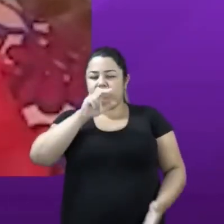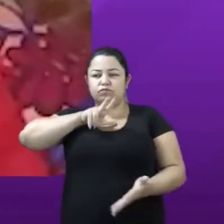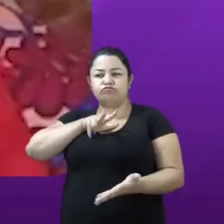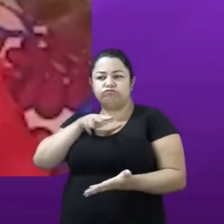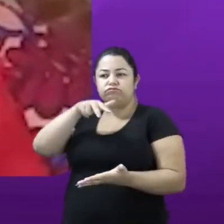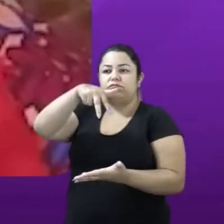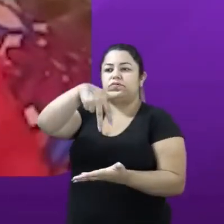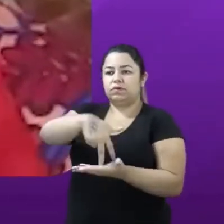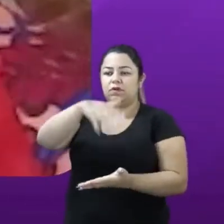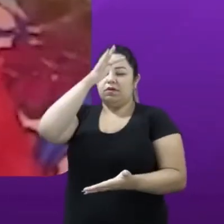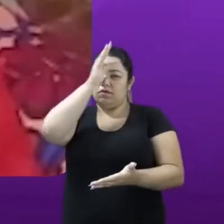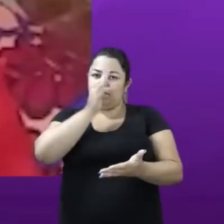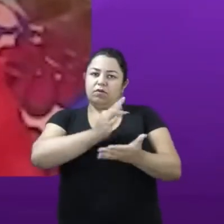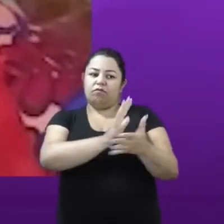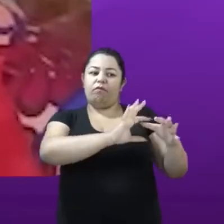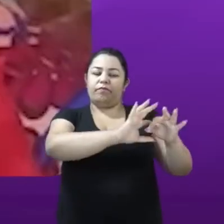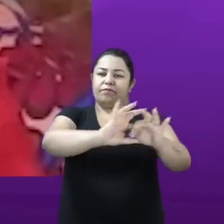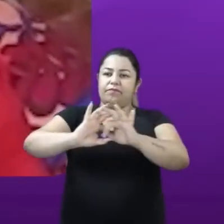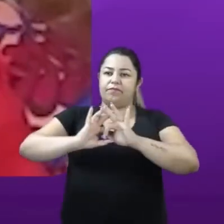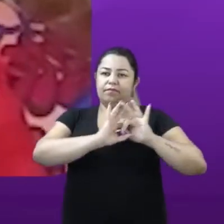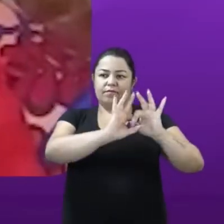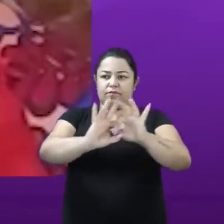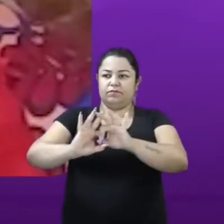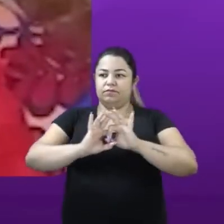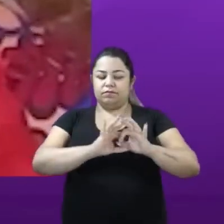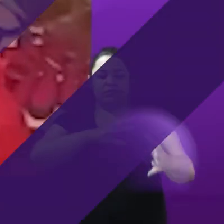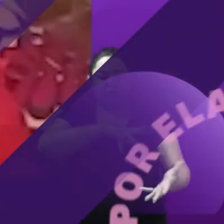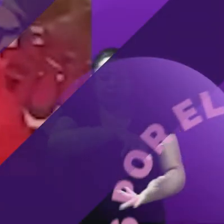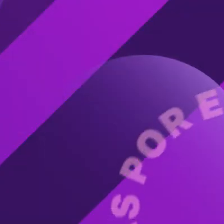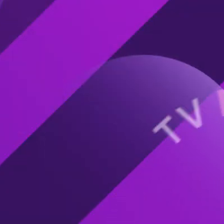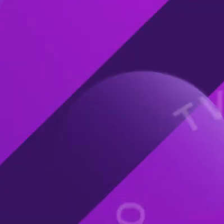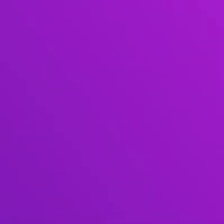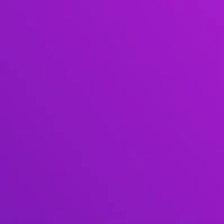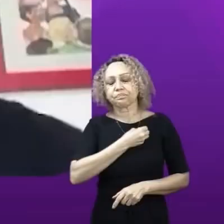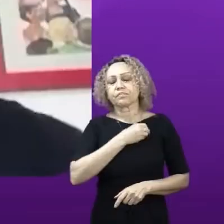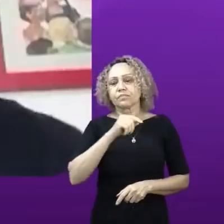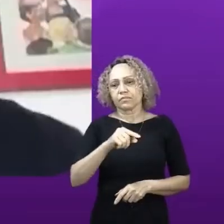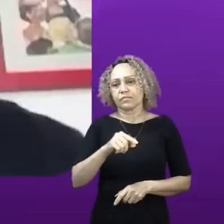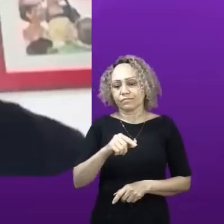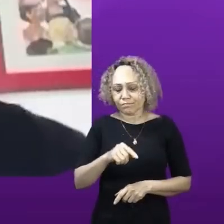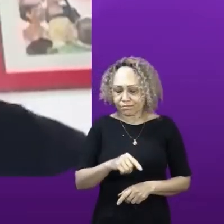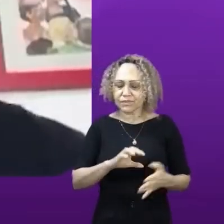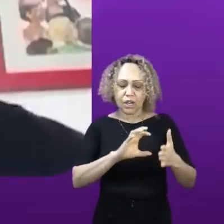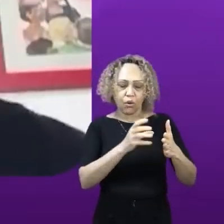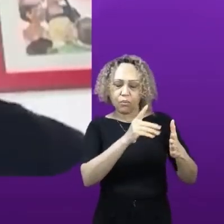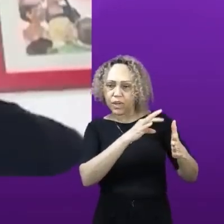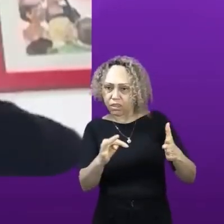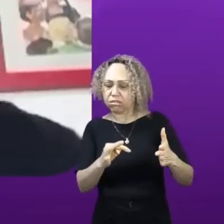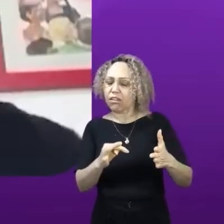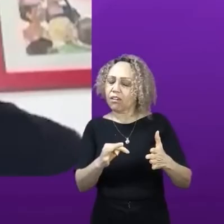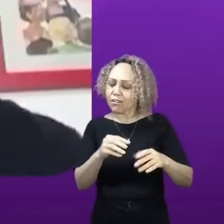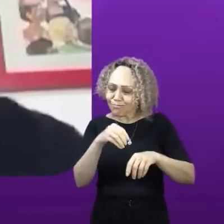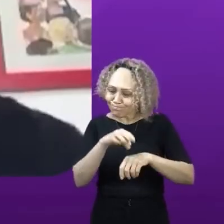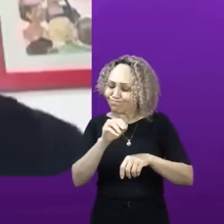resistência, fé, união pelo mundo melhor. somos sementes dessas mulheres aguerridas que